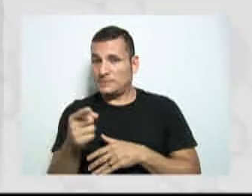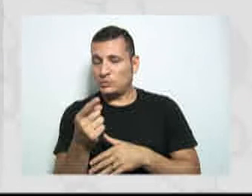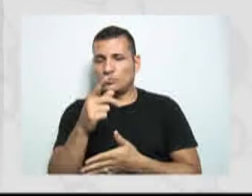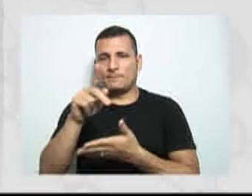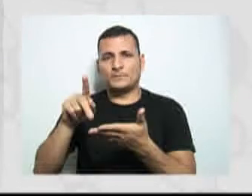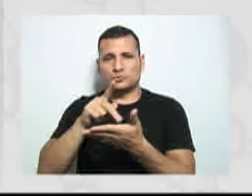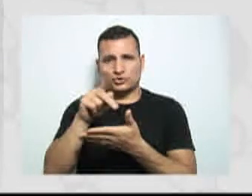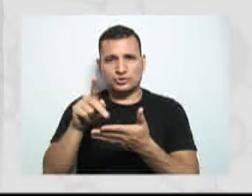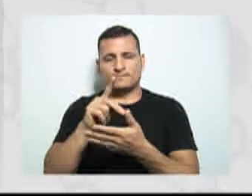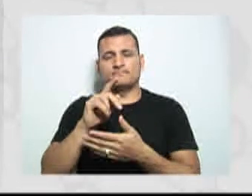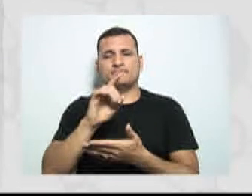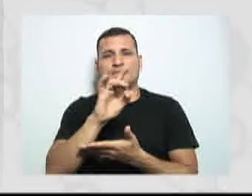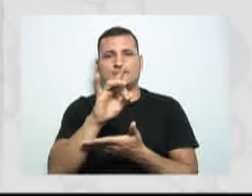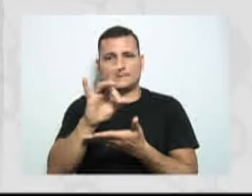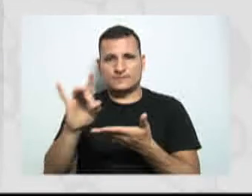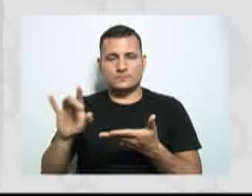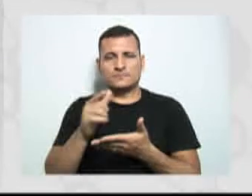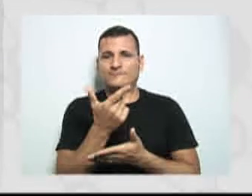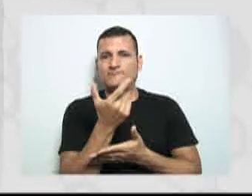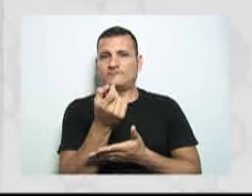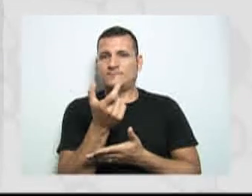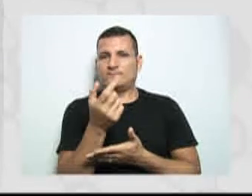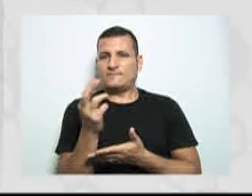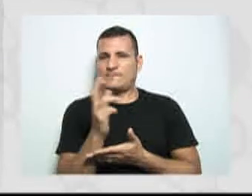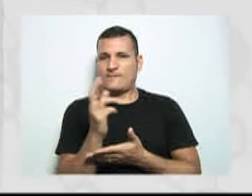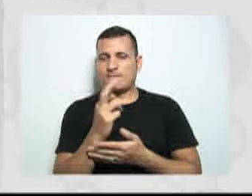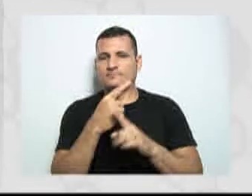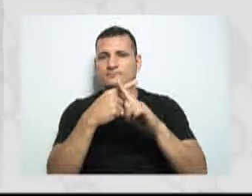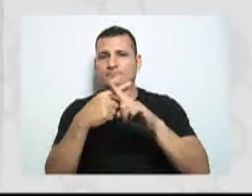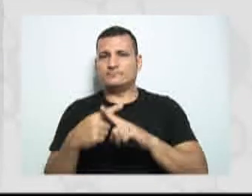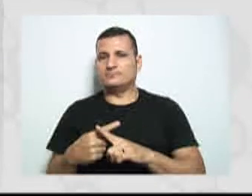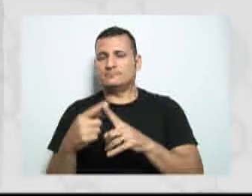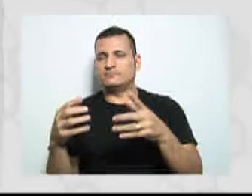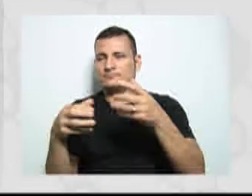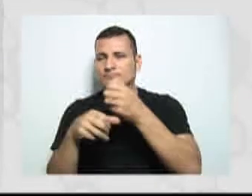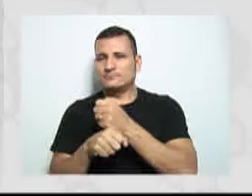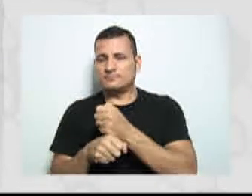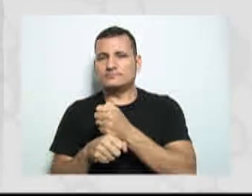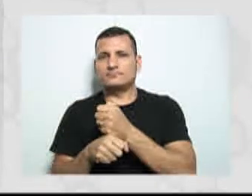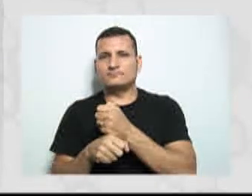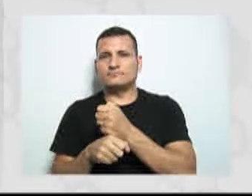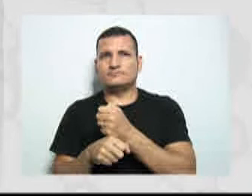a R$20. Eu multiplicaria para chegar num valor de